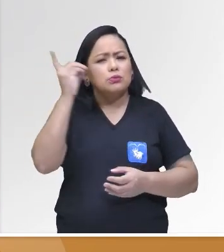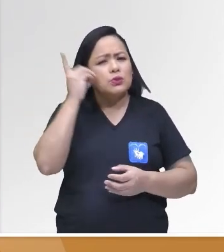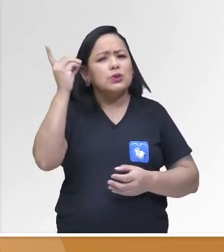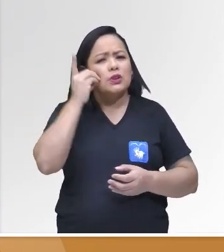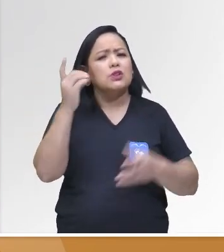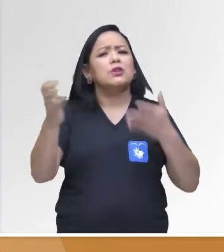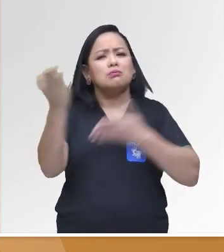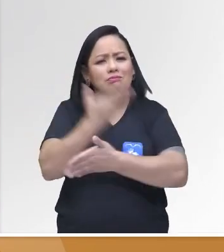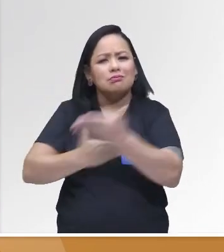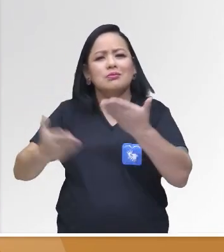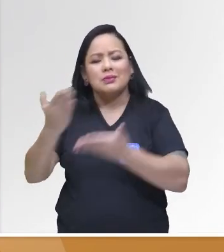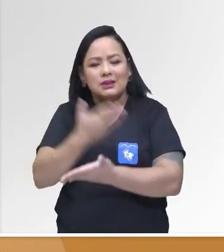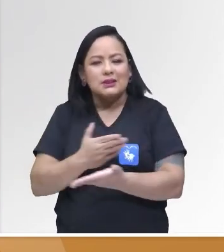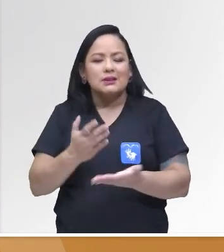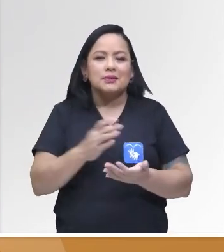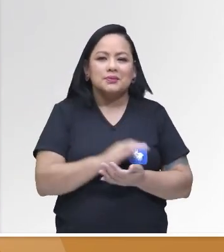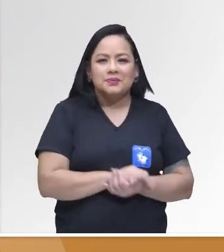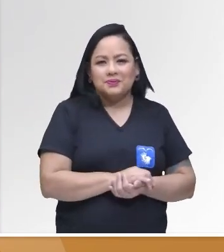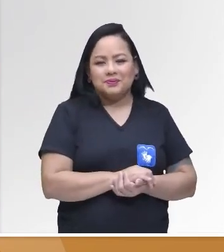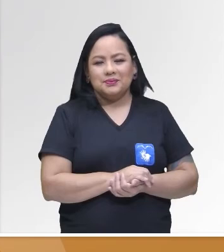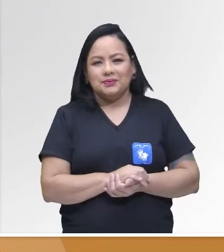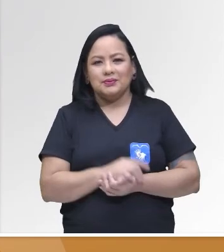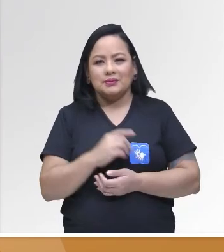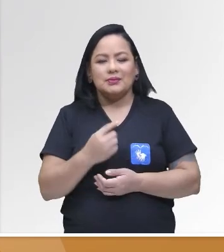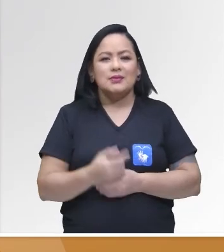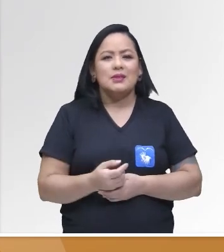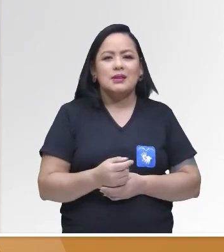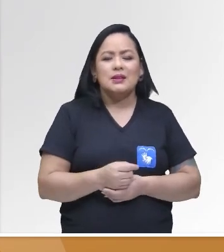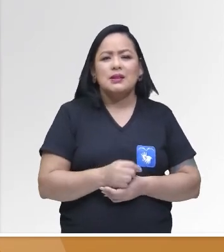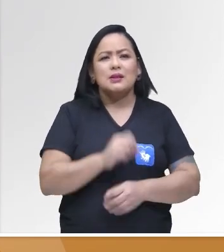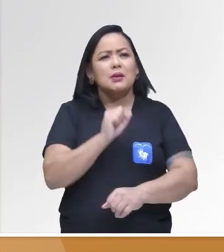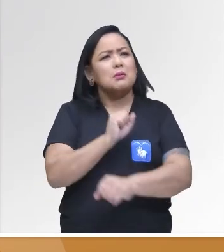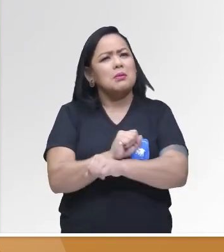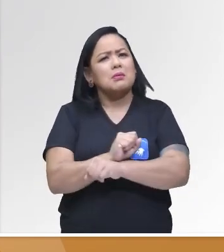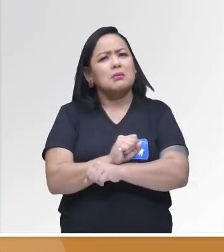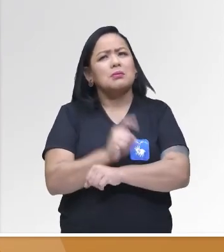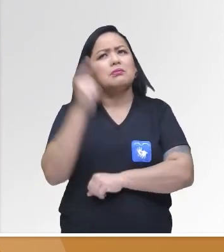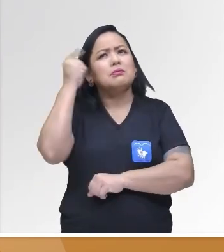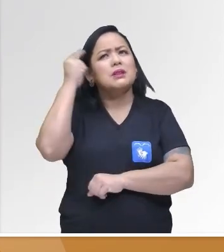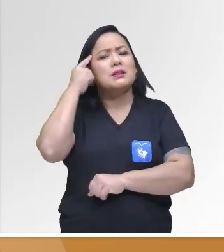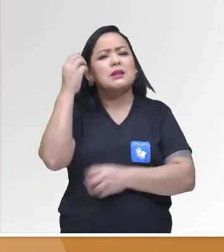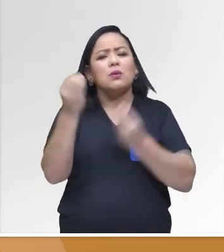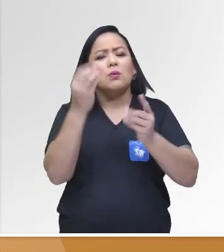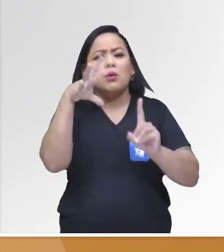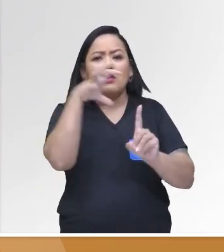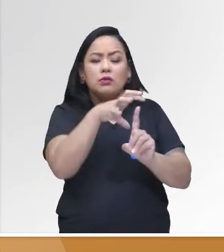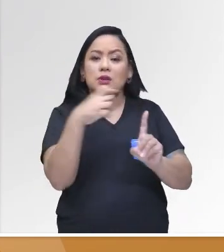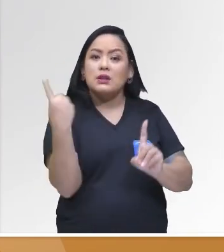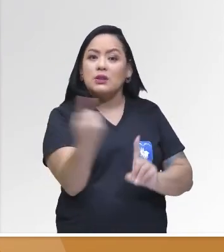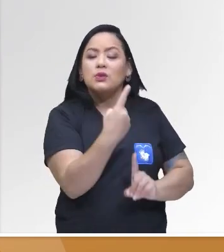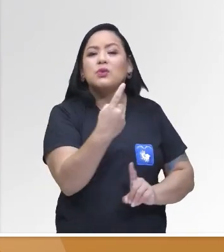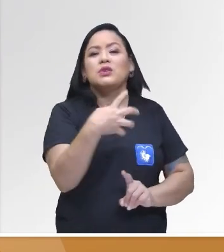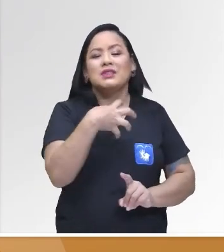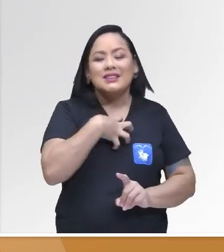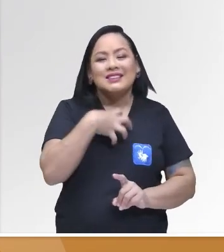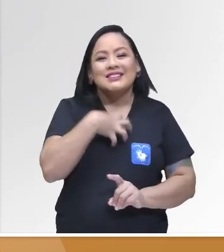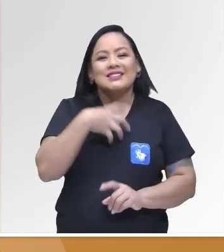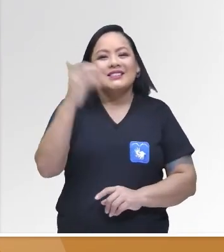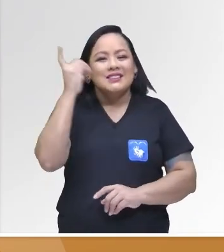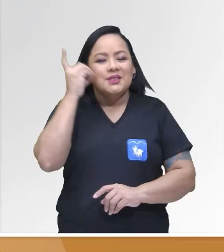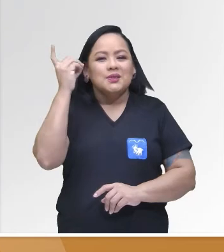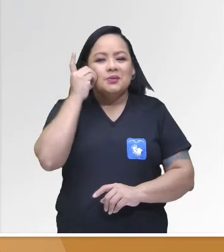tão comum em nosso dia a dia, que mal paramos para pensar no impacto que sofremos